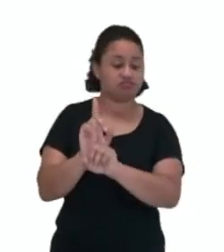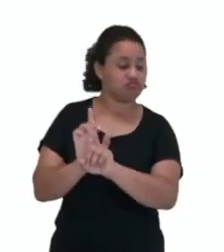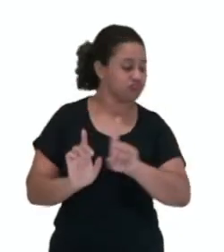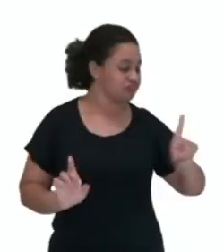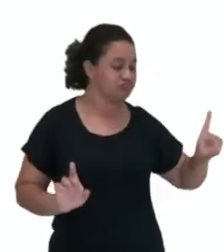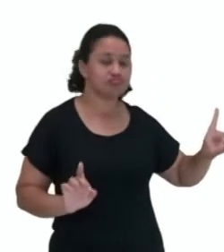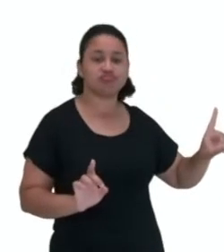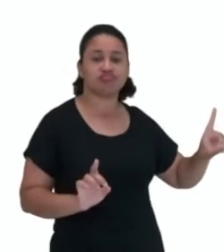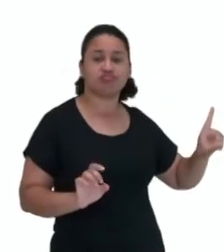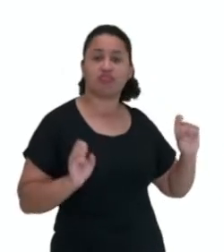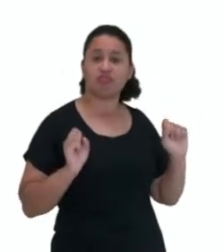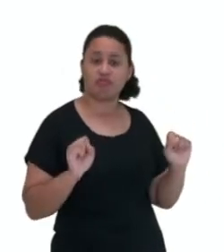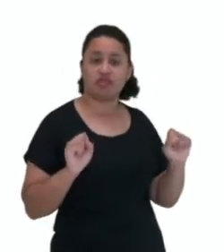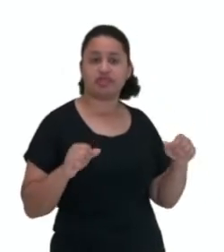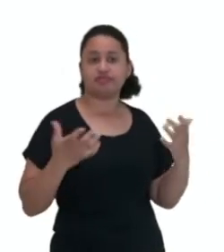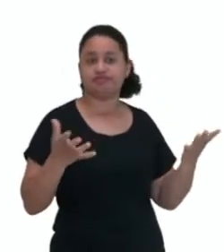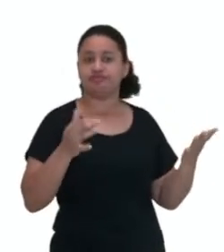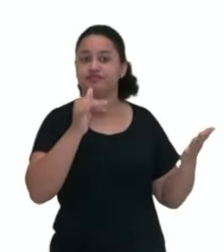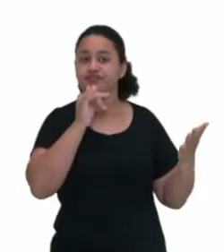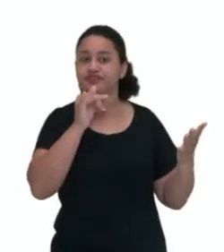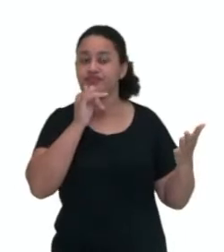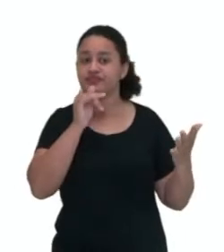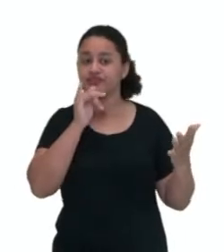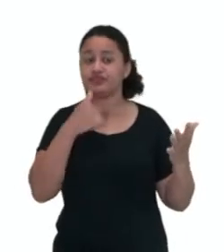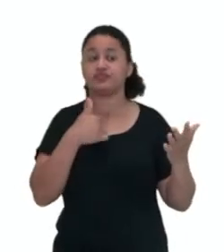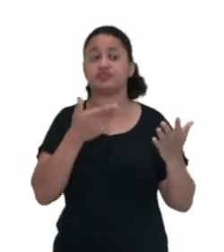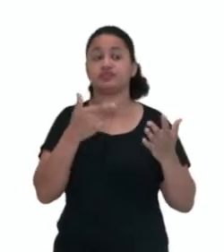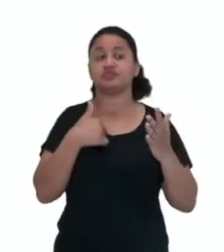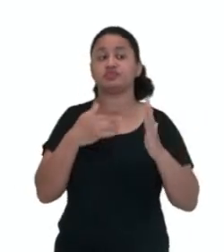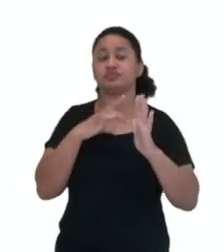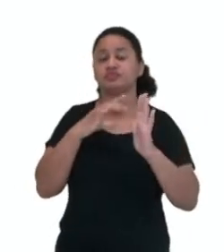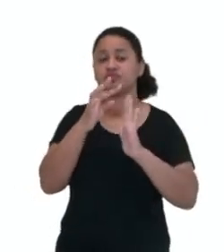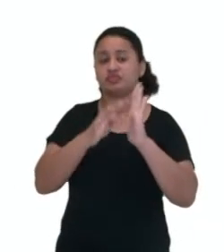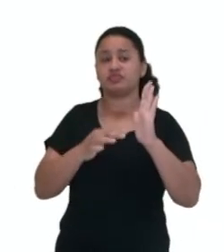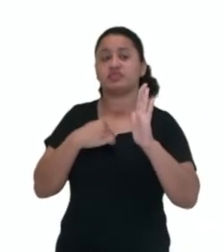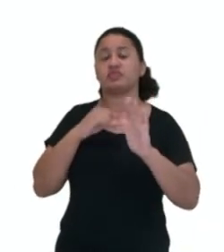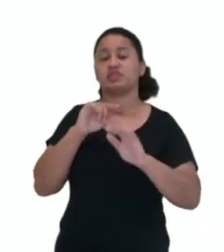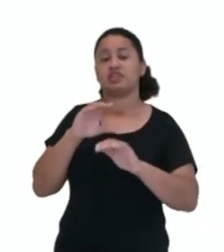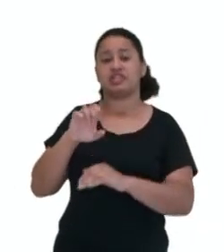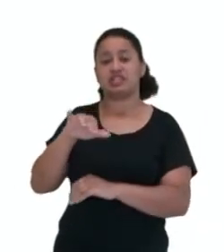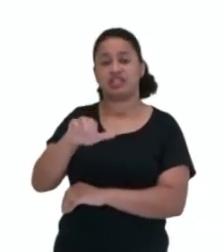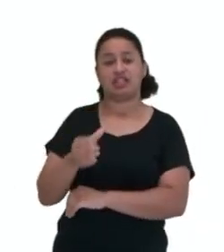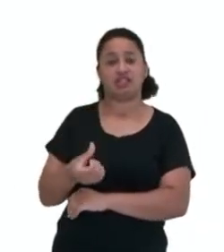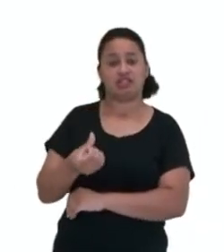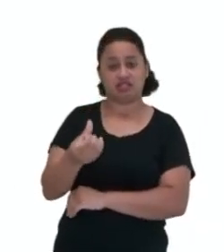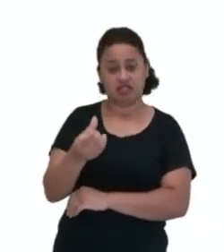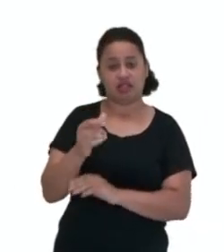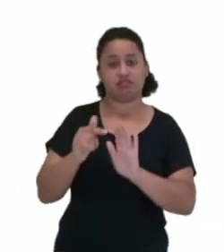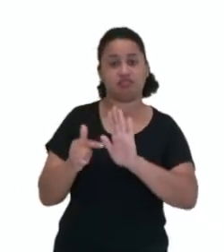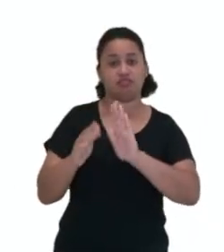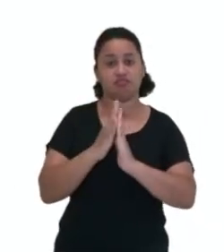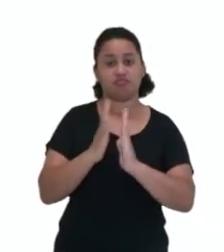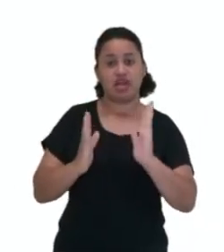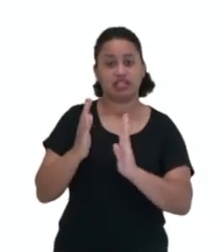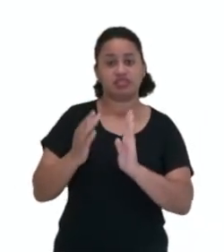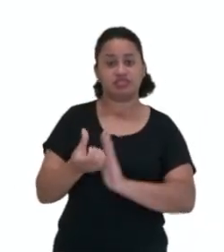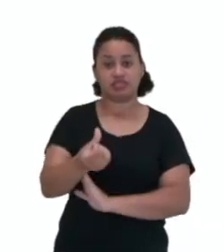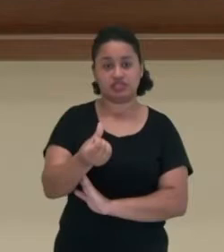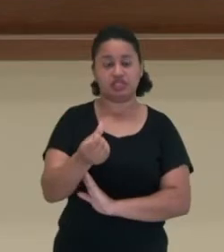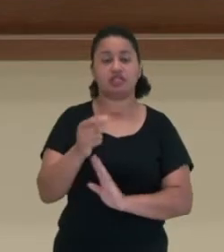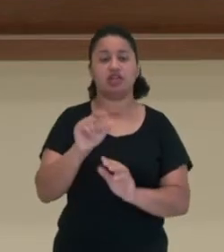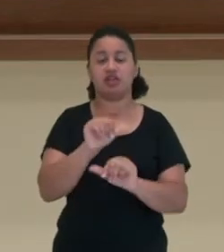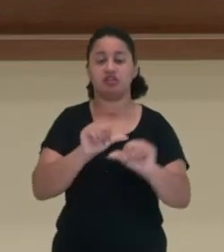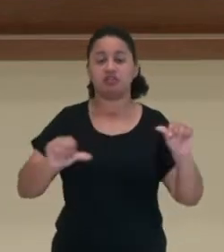saída. Então, por exemplo, aqui no nosso estudo, eu estou falando da cena 6, tá ok? A mudança